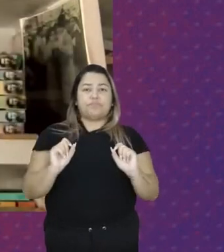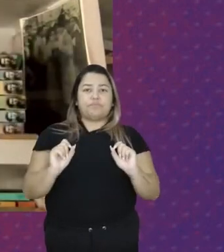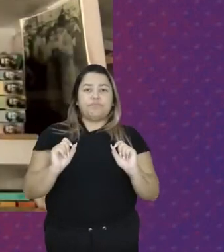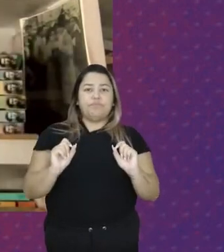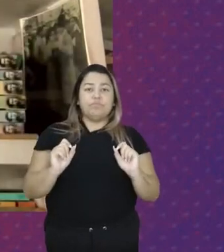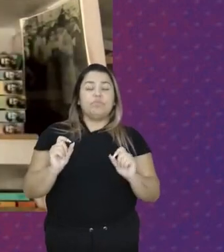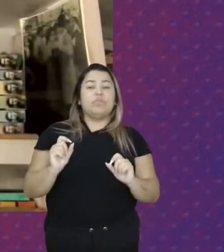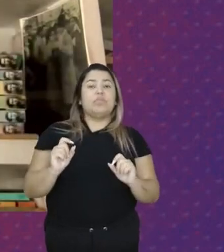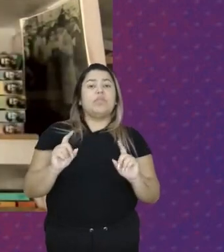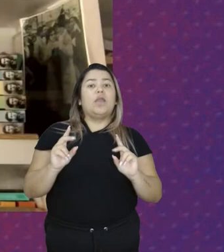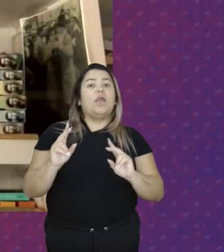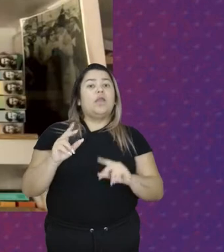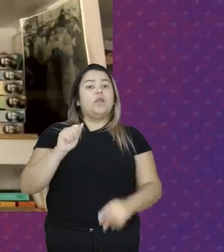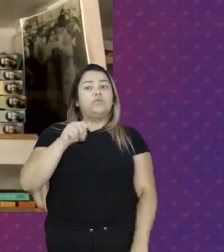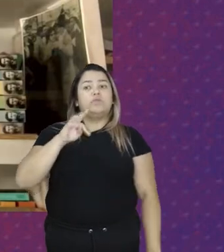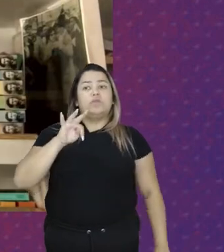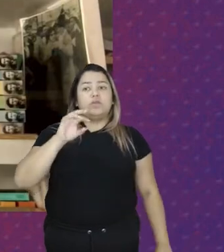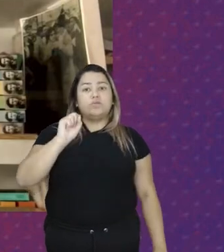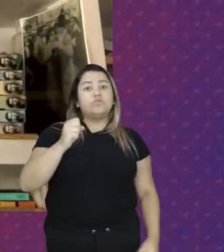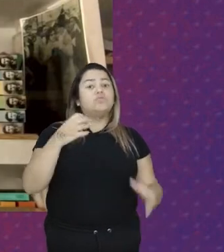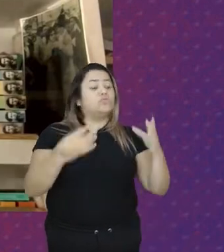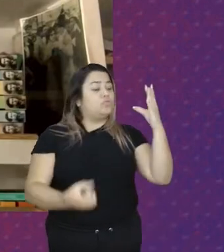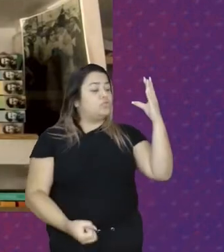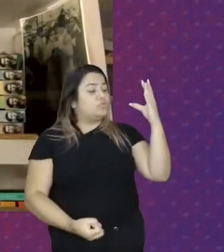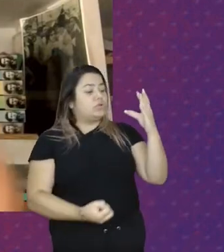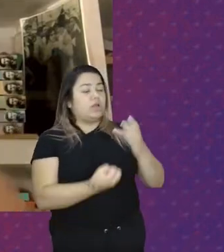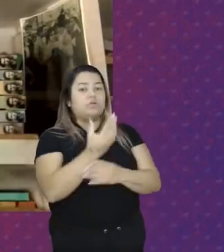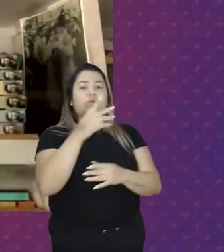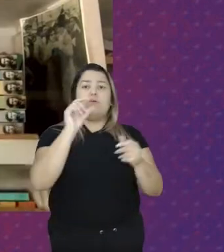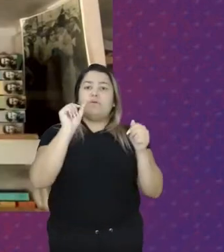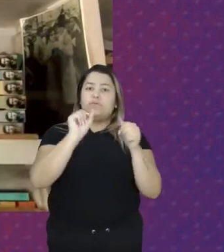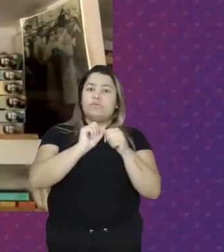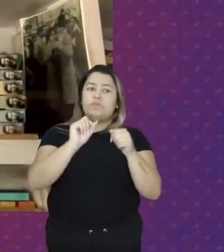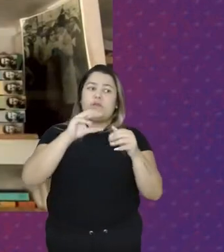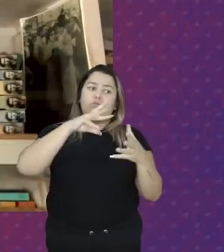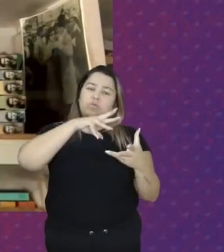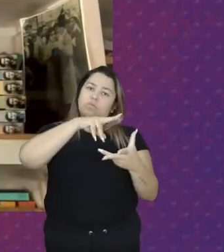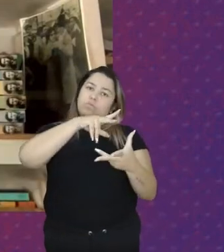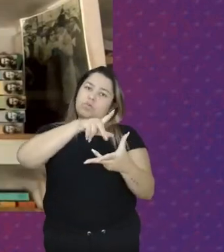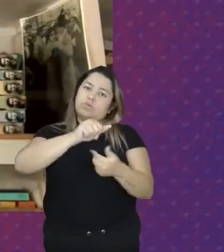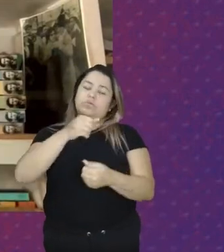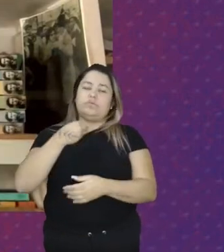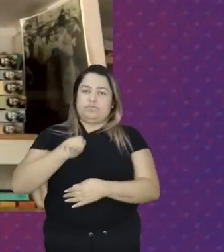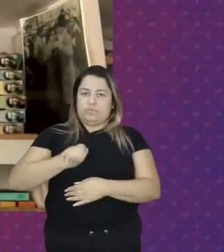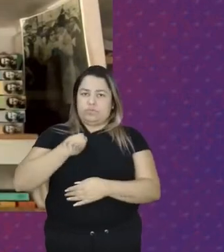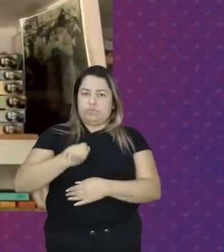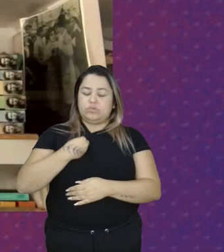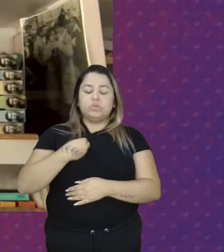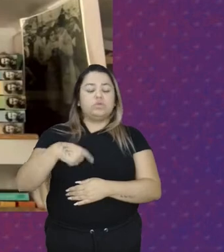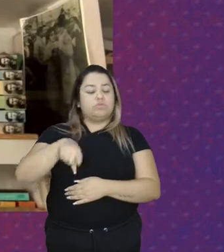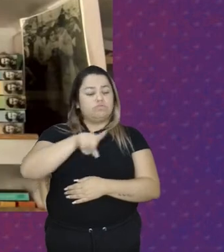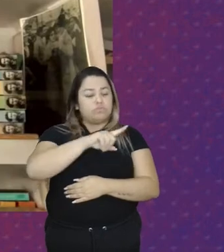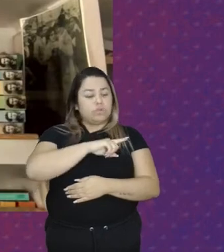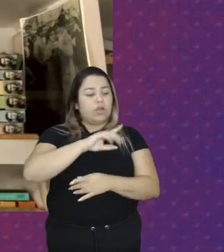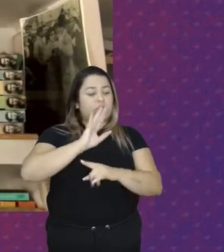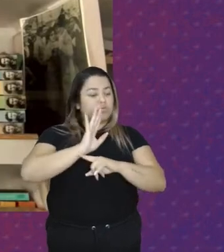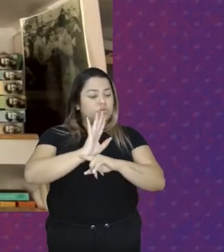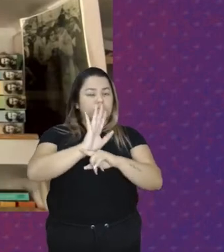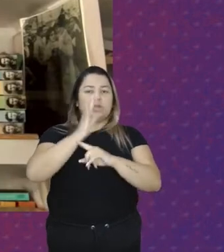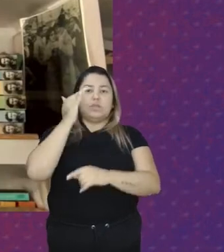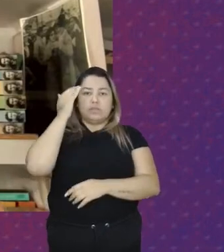os artistas, que os criadores fizeram do mundo que nós vivemos. Isso nos ajuda a entendê-lo e a